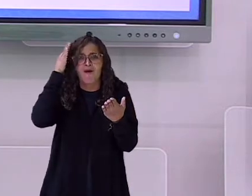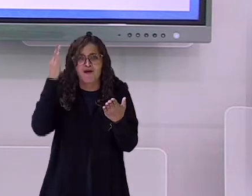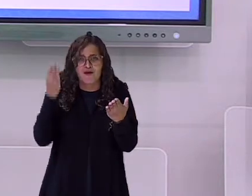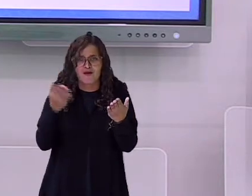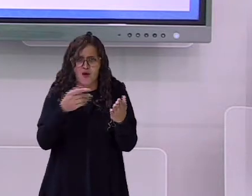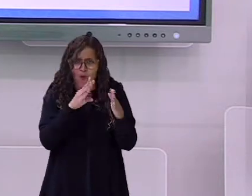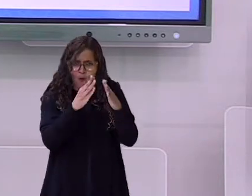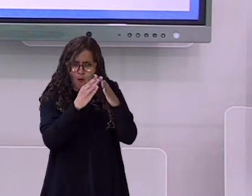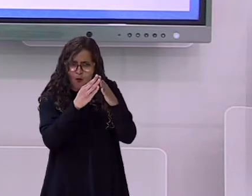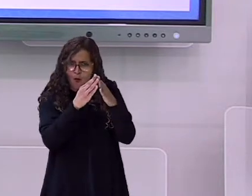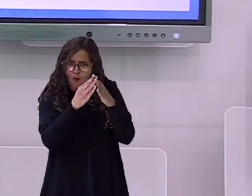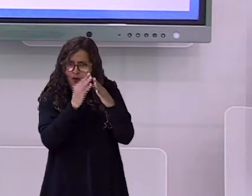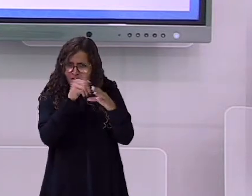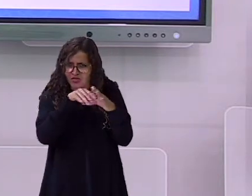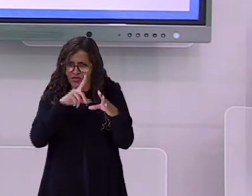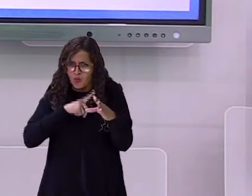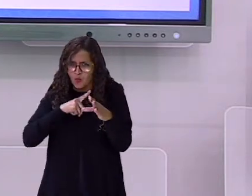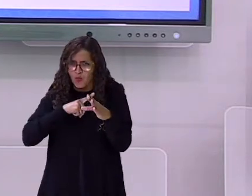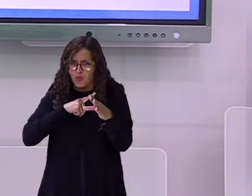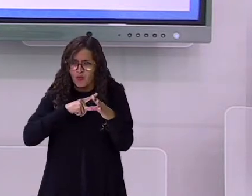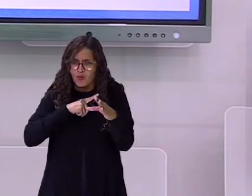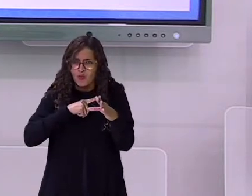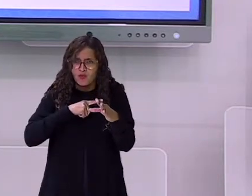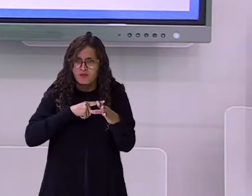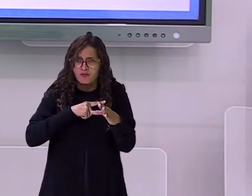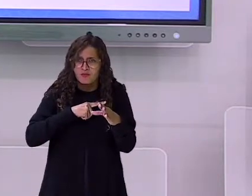Na sua casa tem instrumento de corda?